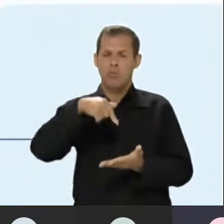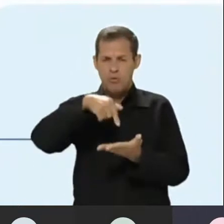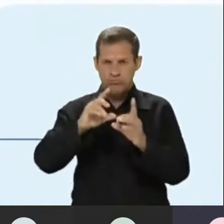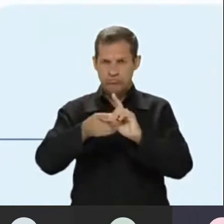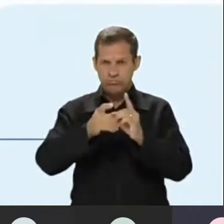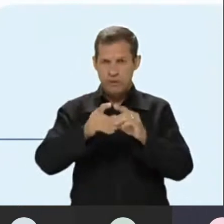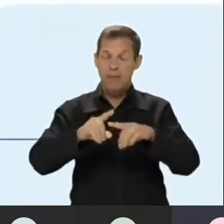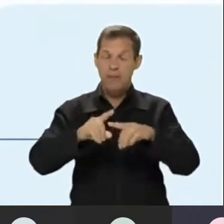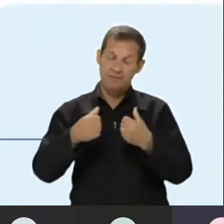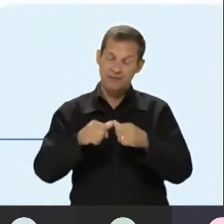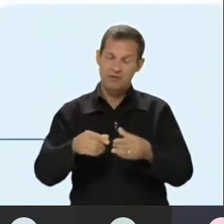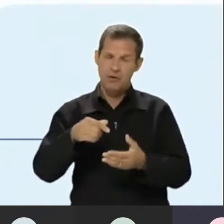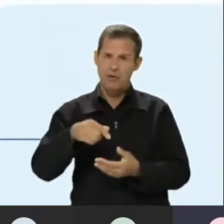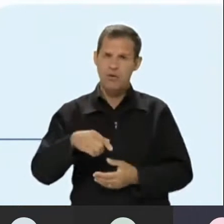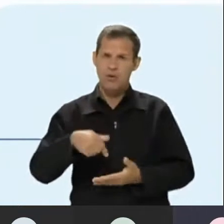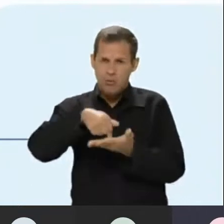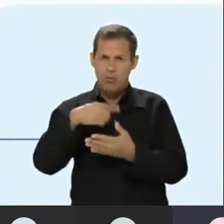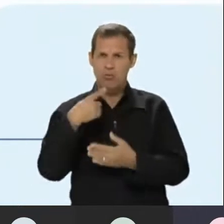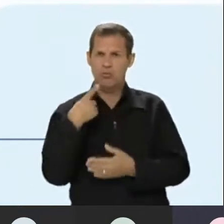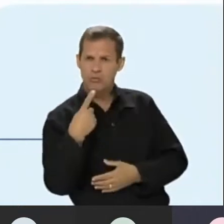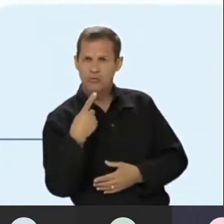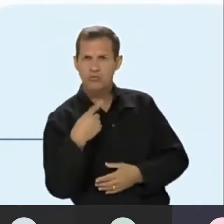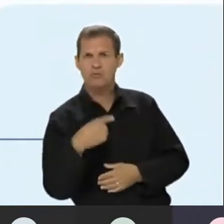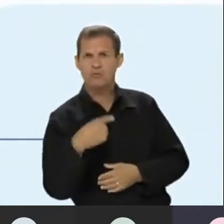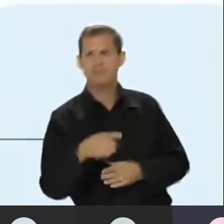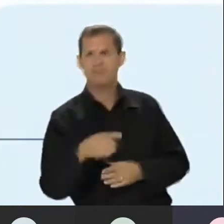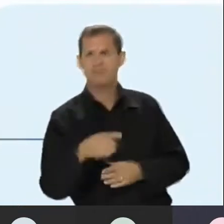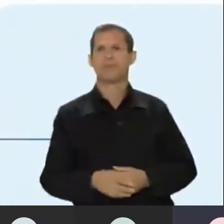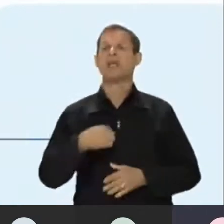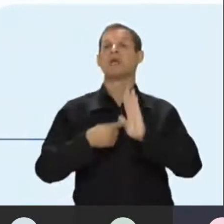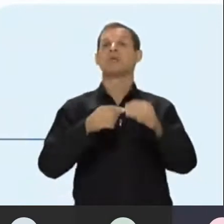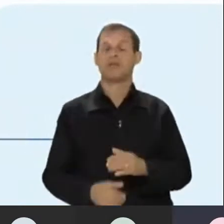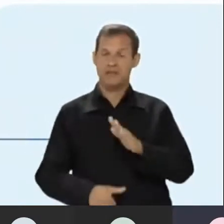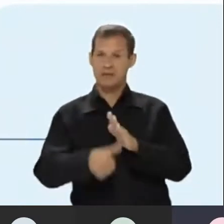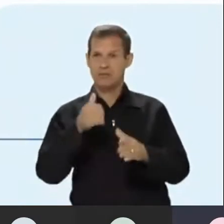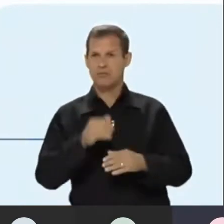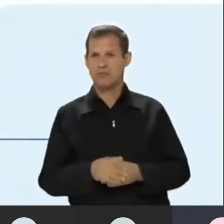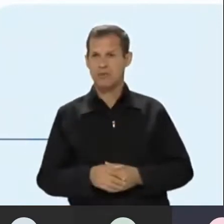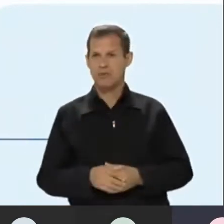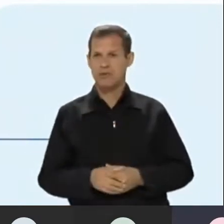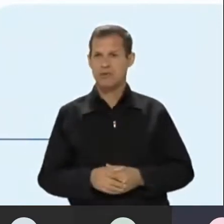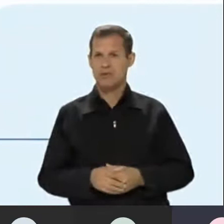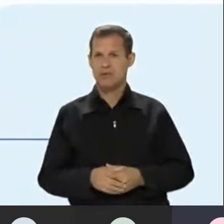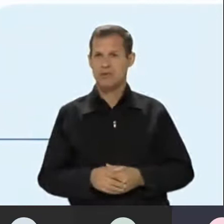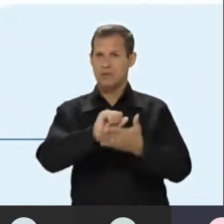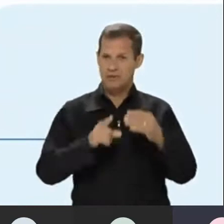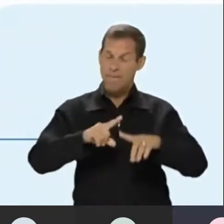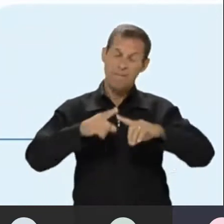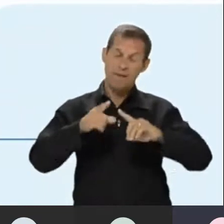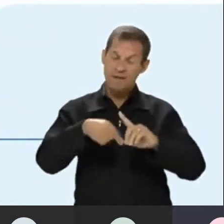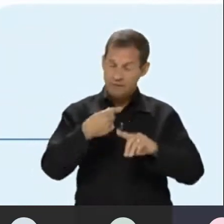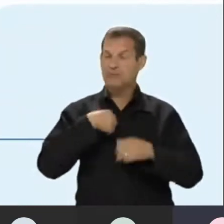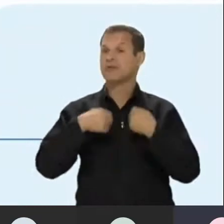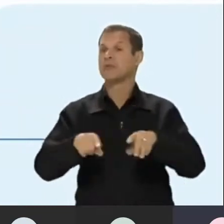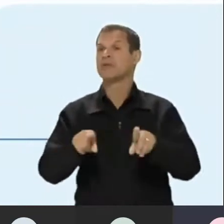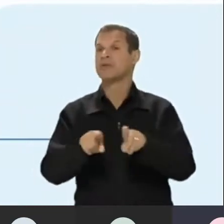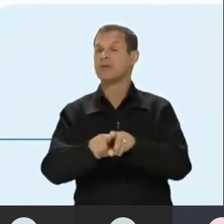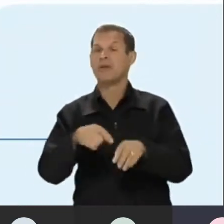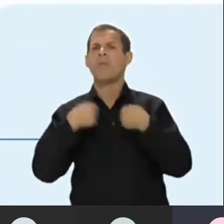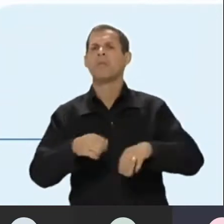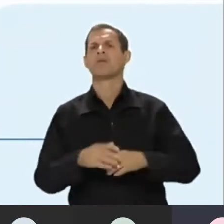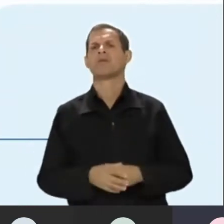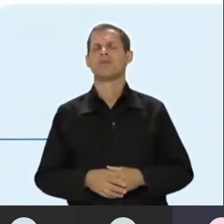ponto de intersecção. Então, esse é aquele meu ponto 1, que eu mostrei lá no primeiro passo para você. Depois, o que eu vou